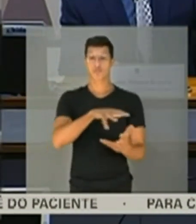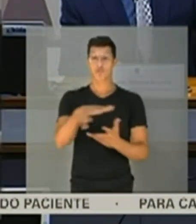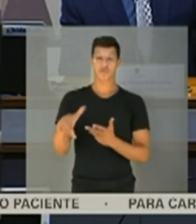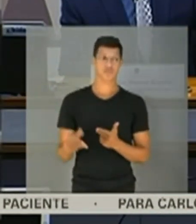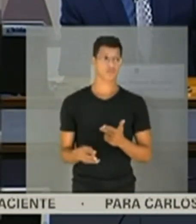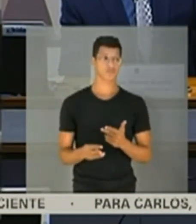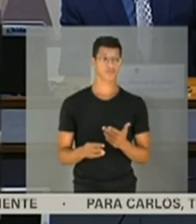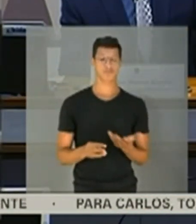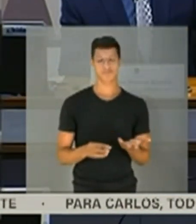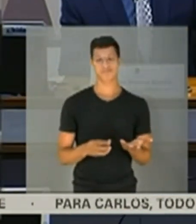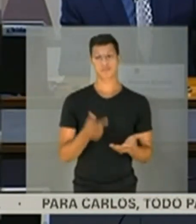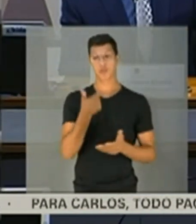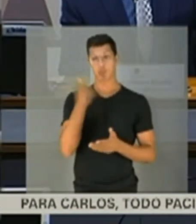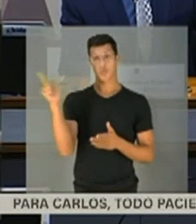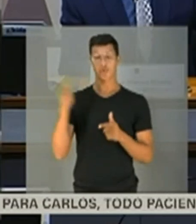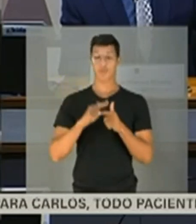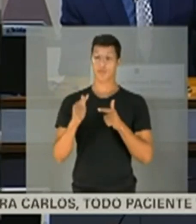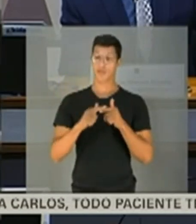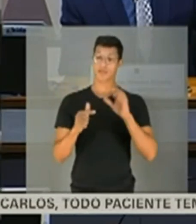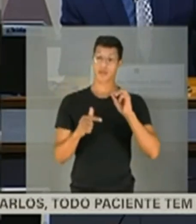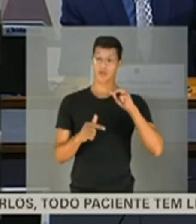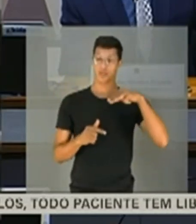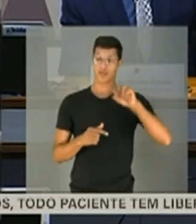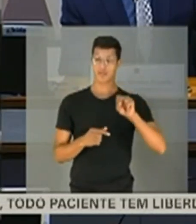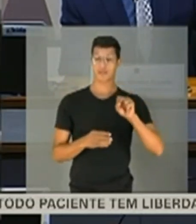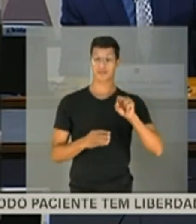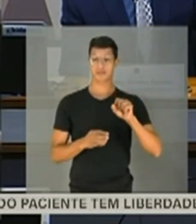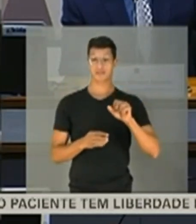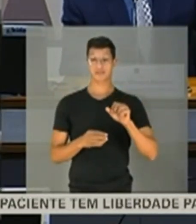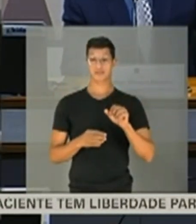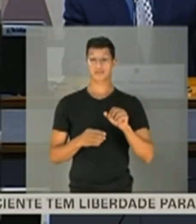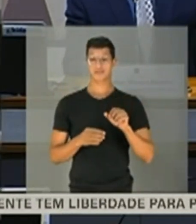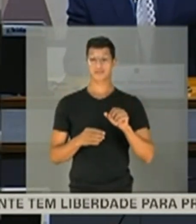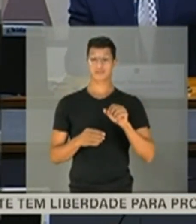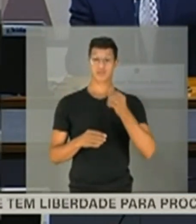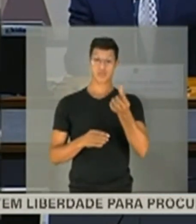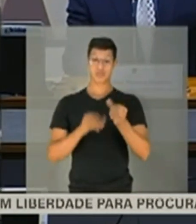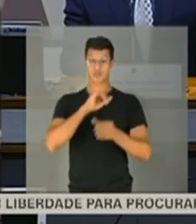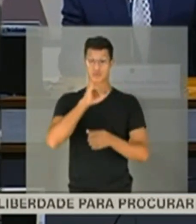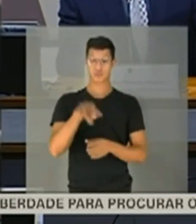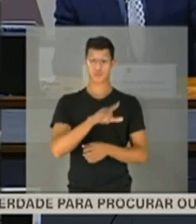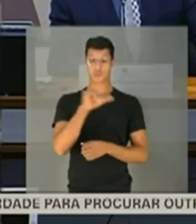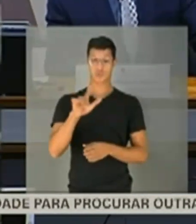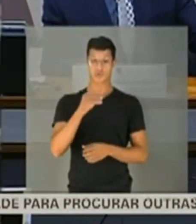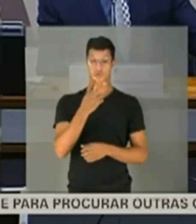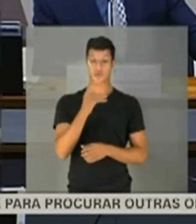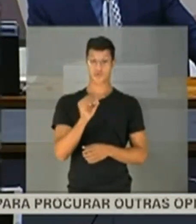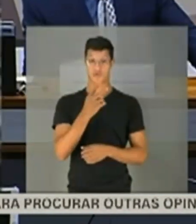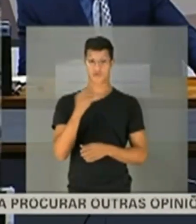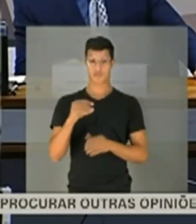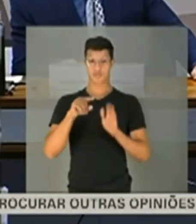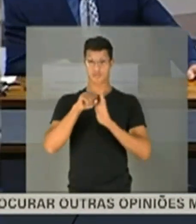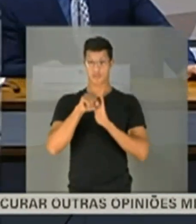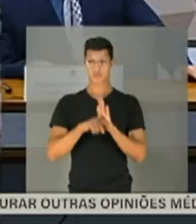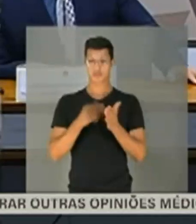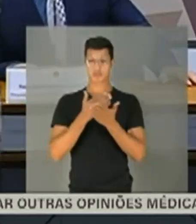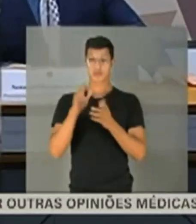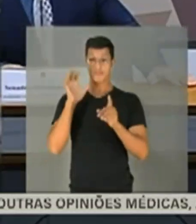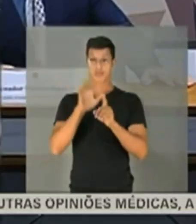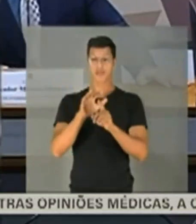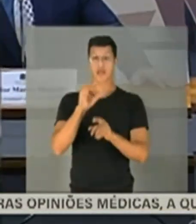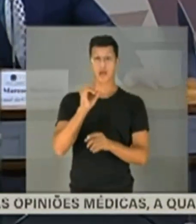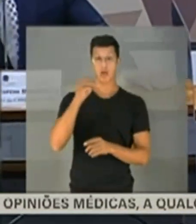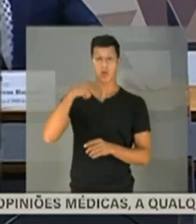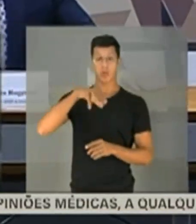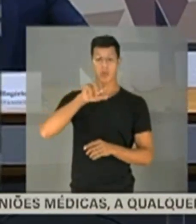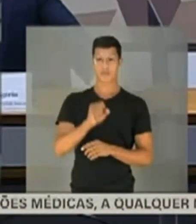todo? Outro problema do OMS. Desde 6 de julho de 2020, cientistas do mundo inteiro passaram a pressionar a